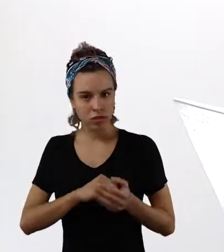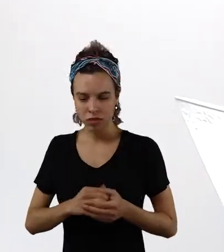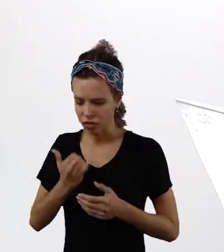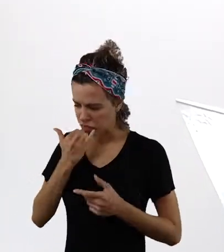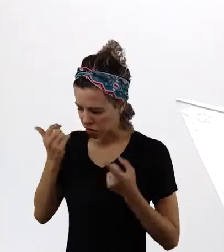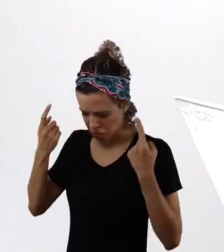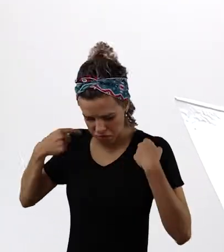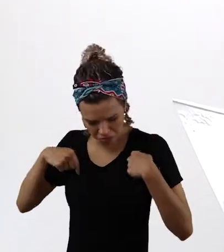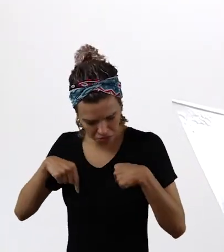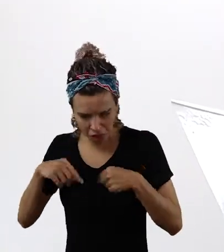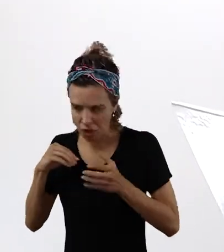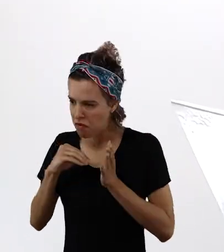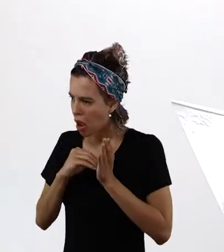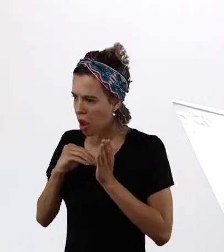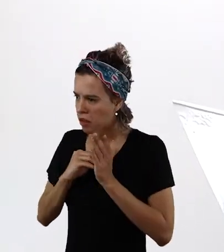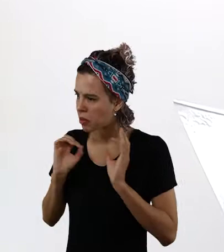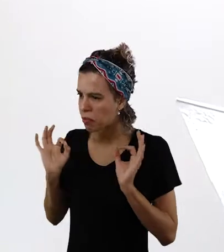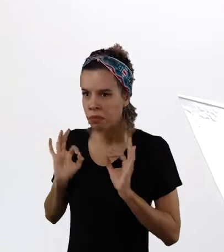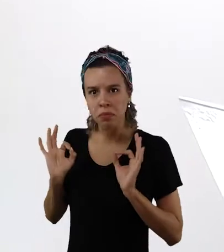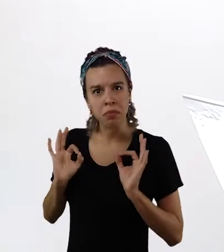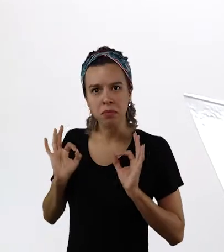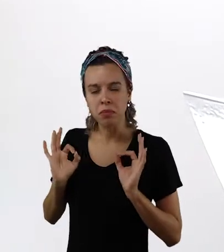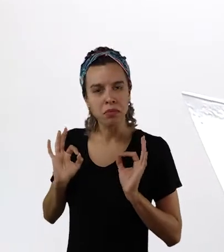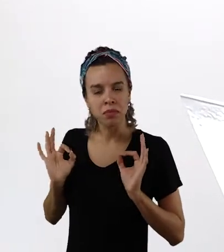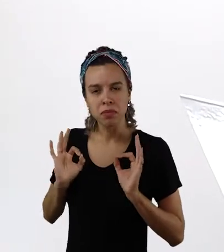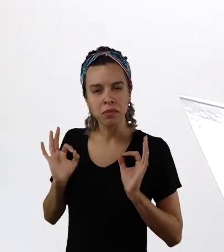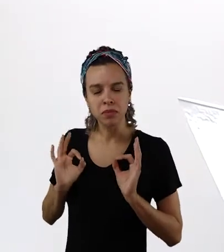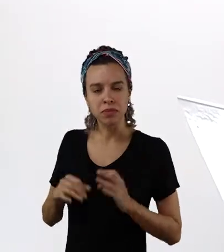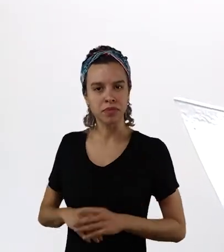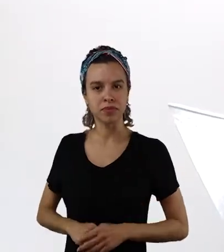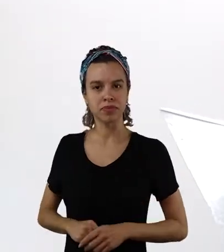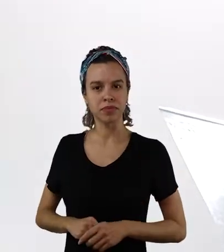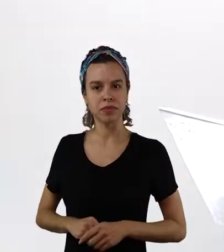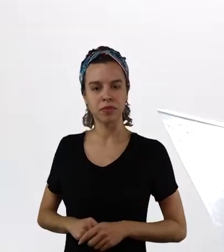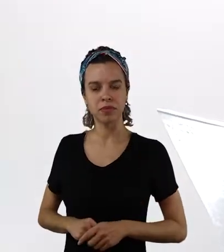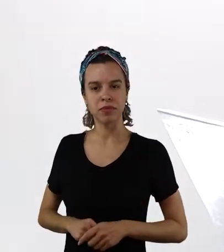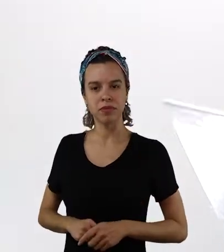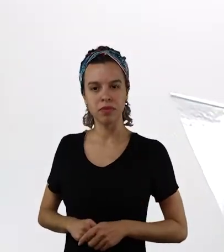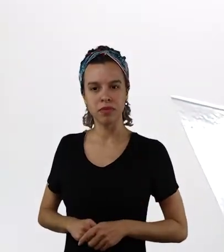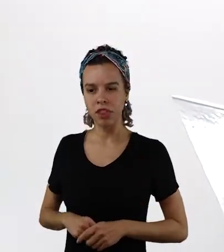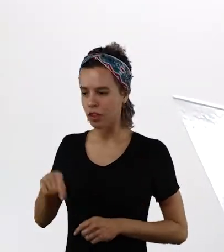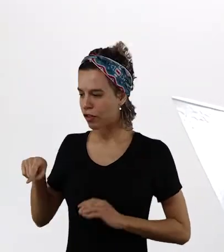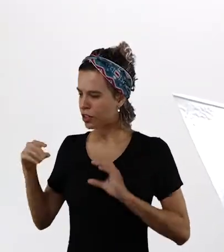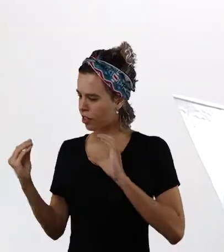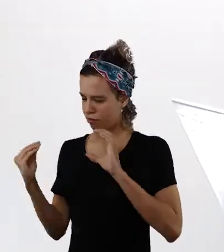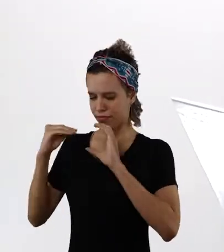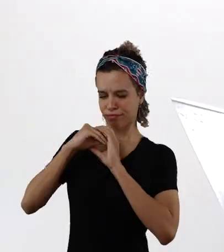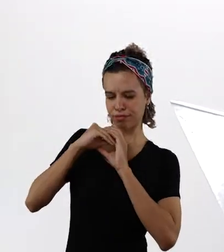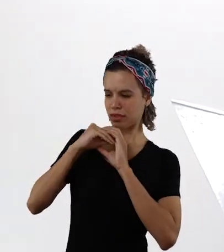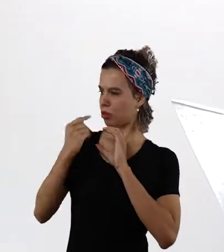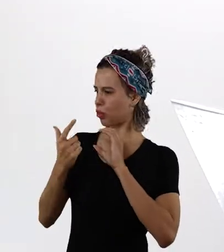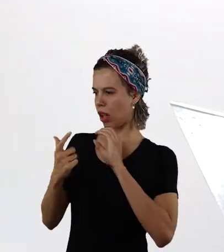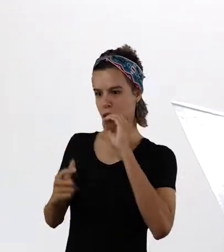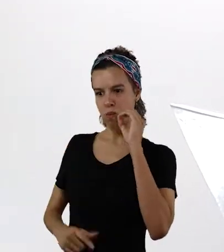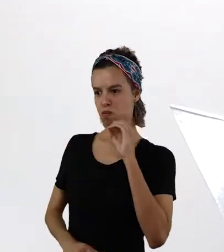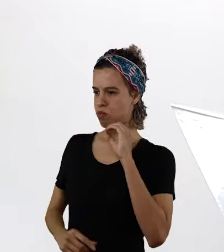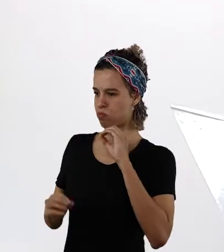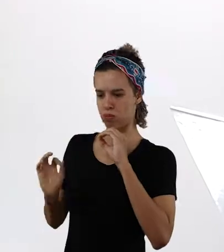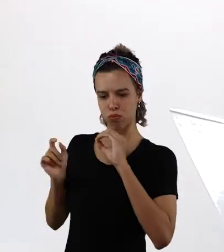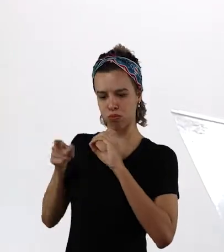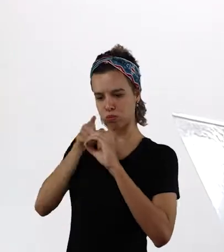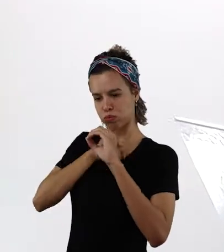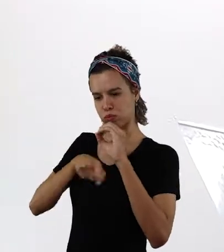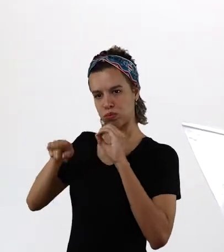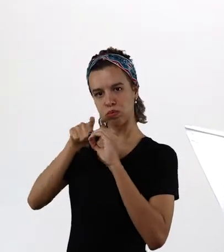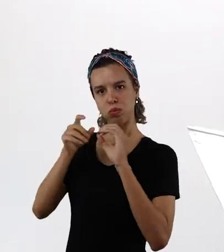falta. Mas não falta parte alguma em mim, disse o grande O. Não há lugar para você se